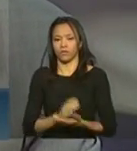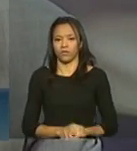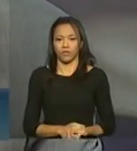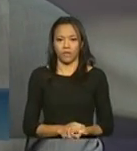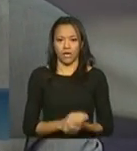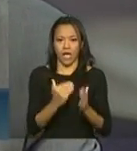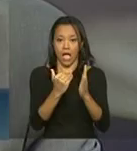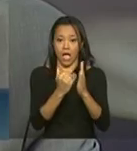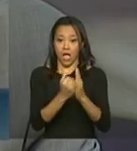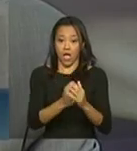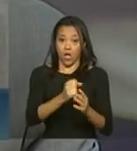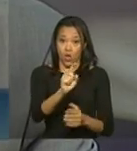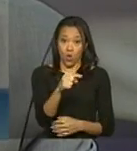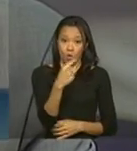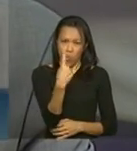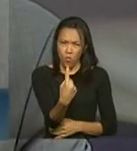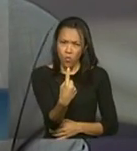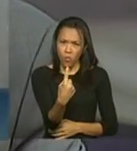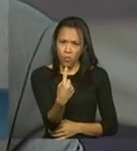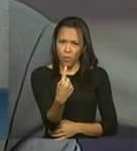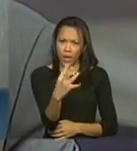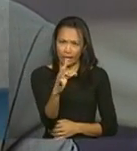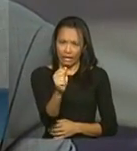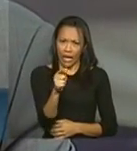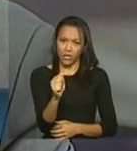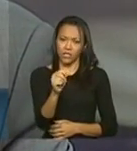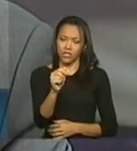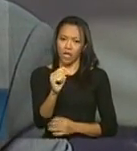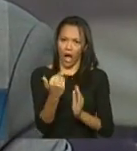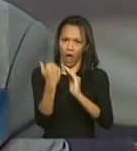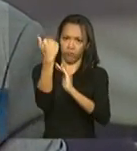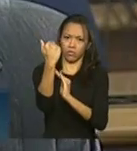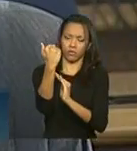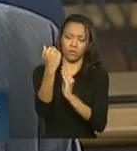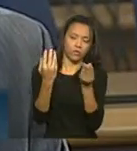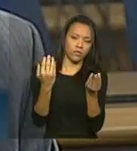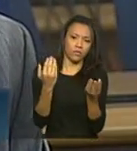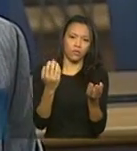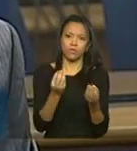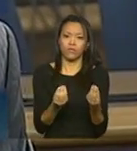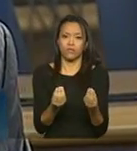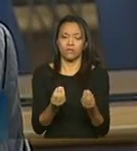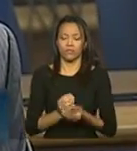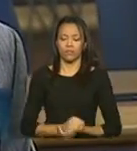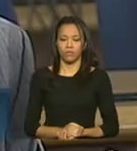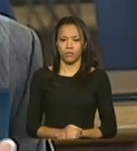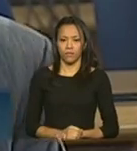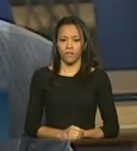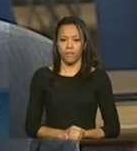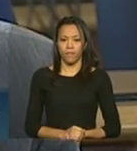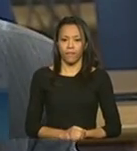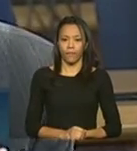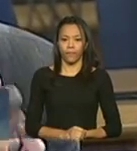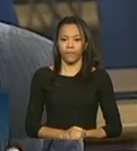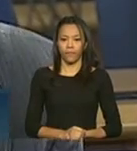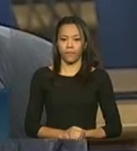Acima de um é considerado taxa elevada? Posso dizer que é taxa alta? Não. Acima de um? Por favor,